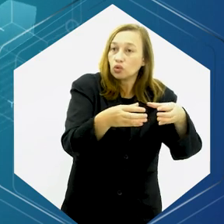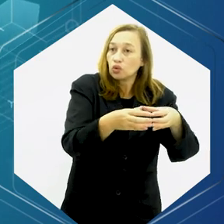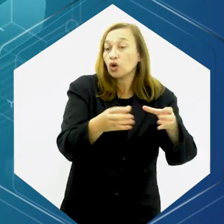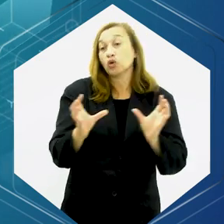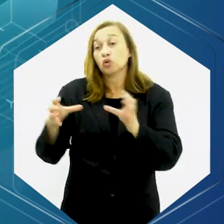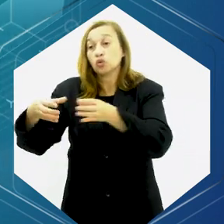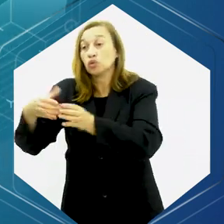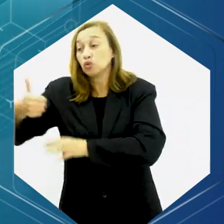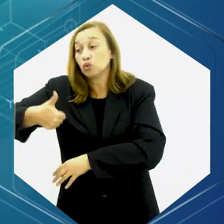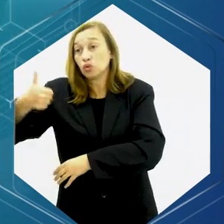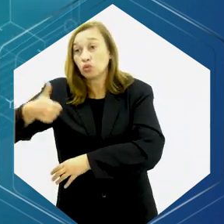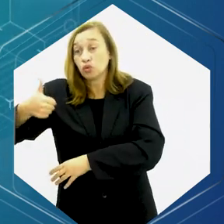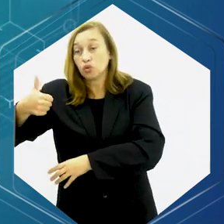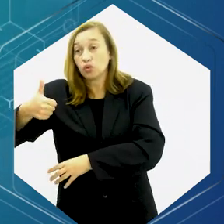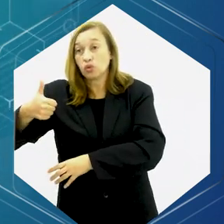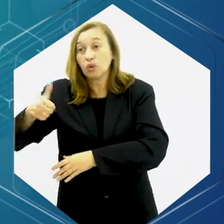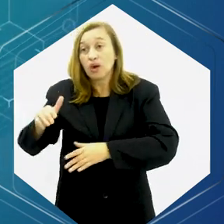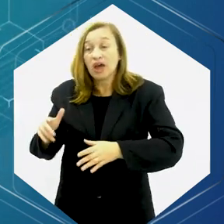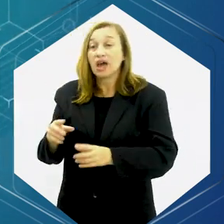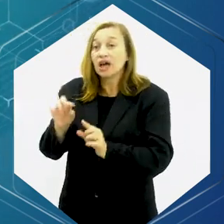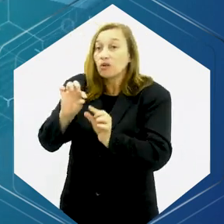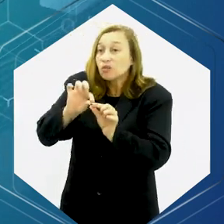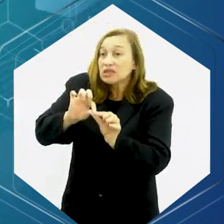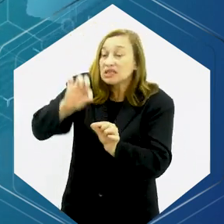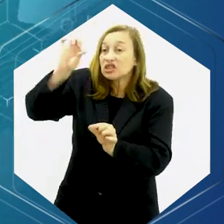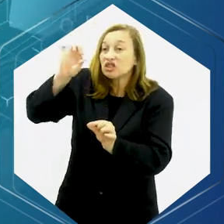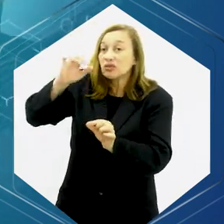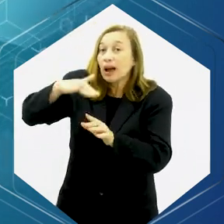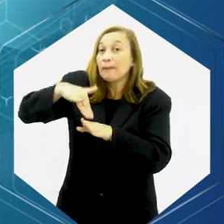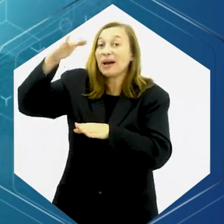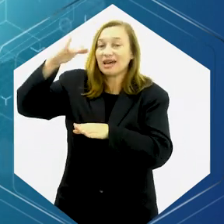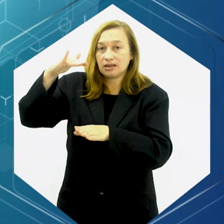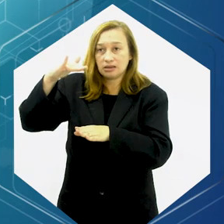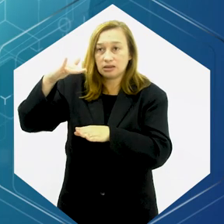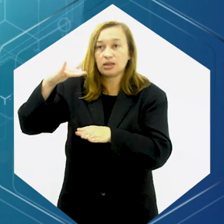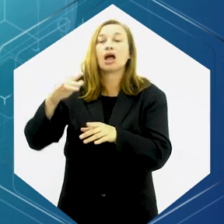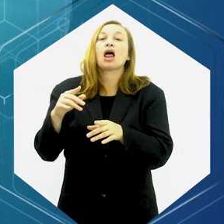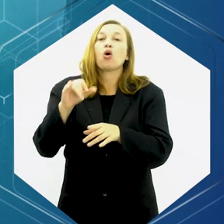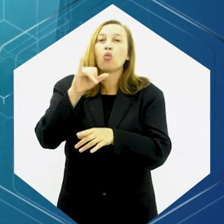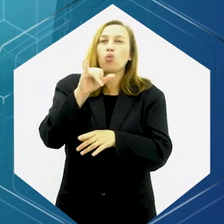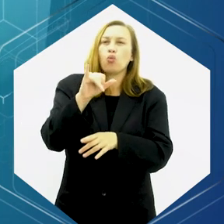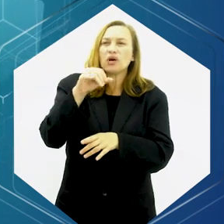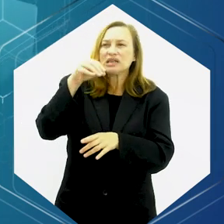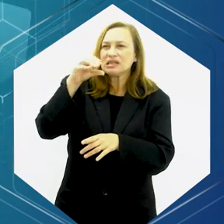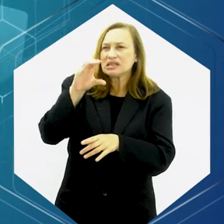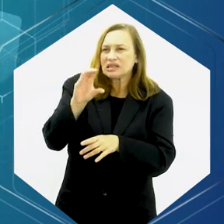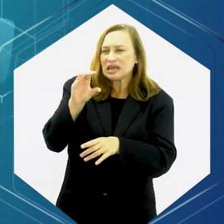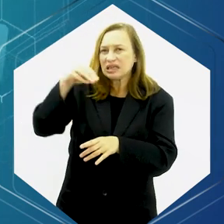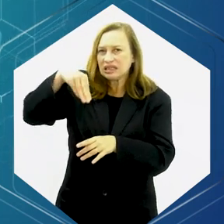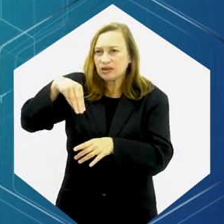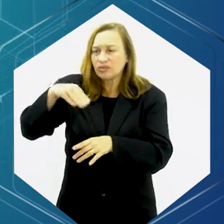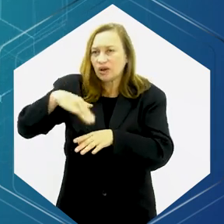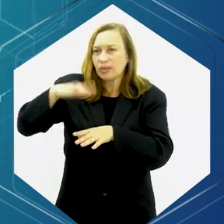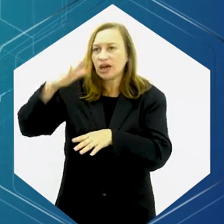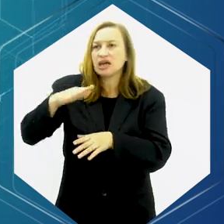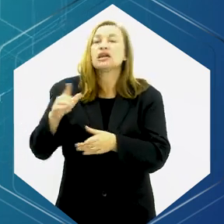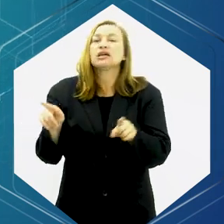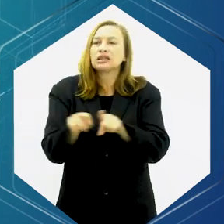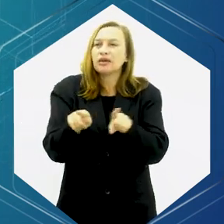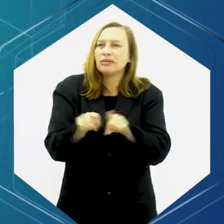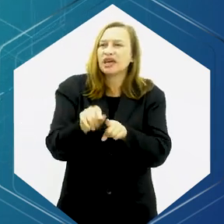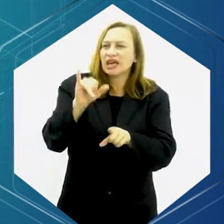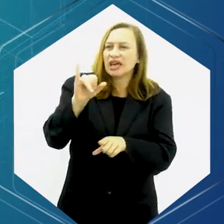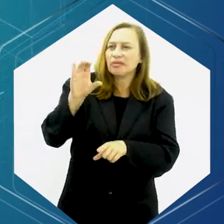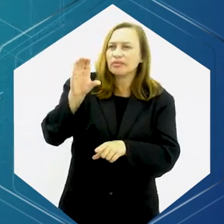coort elas eram em média 1 cm mais alta também eh em termos de trajetórias